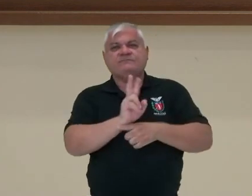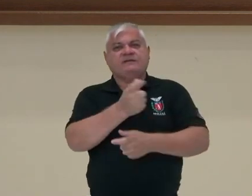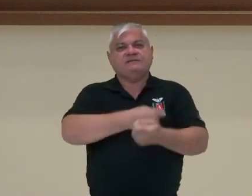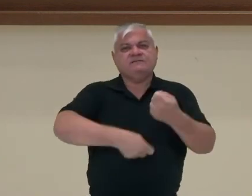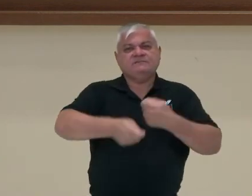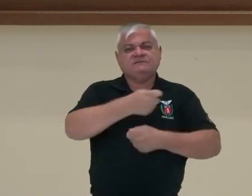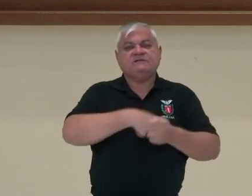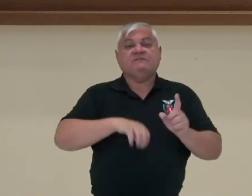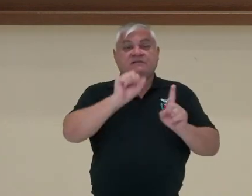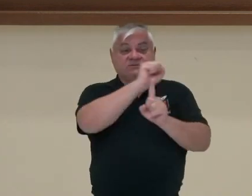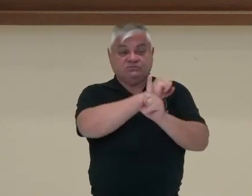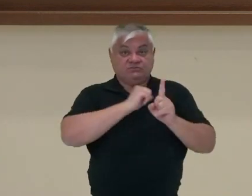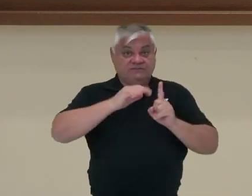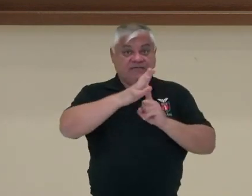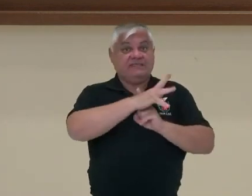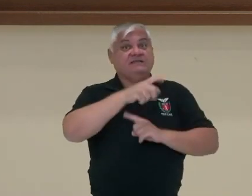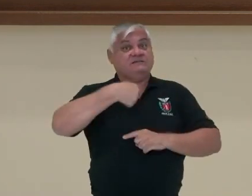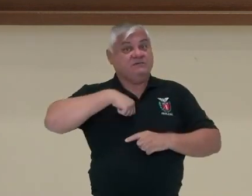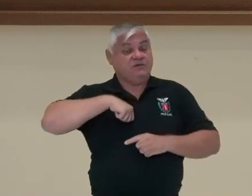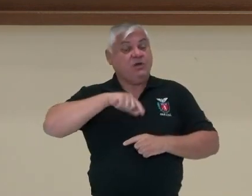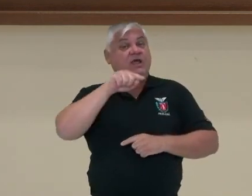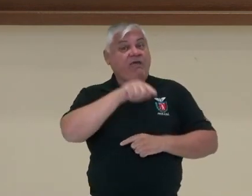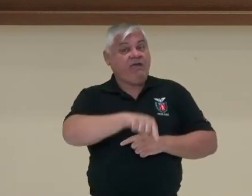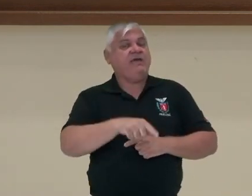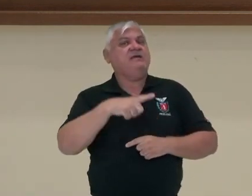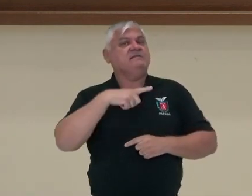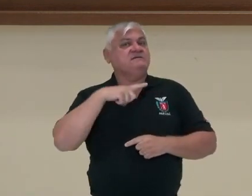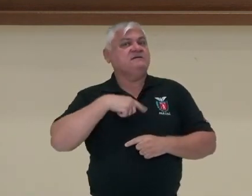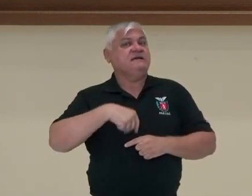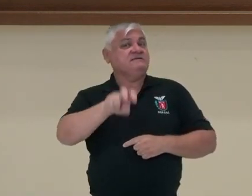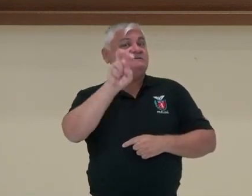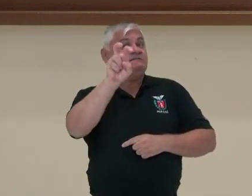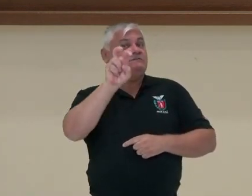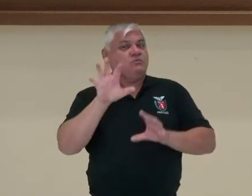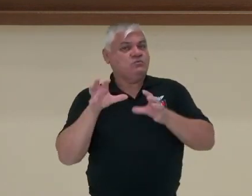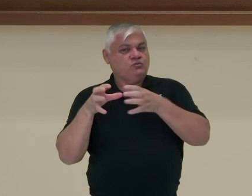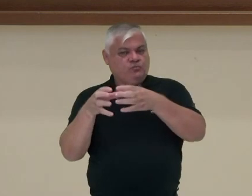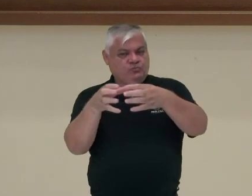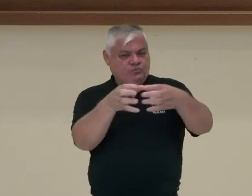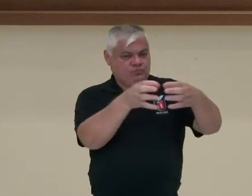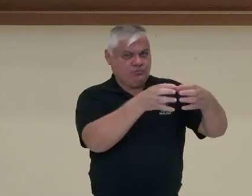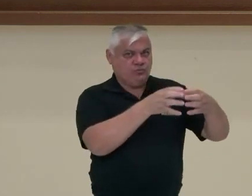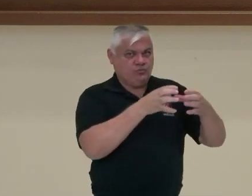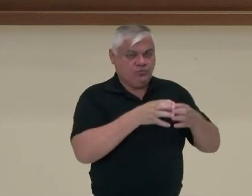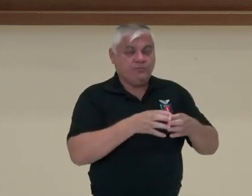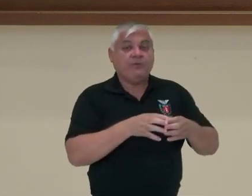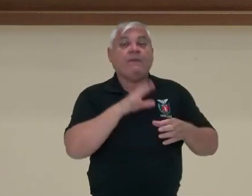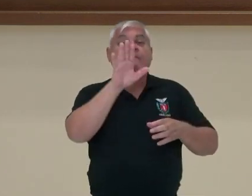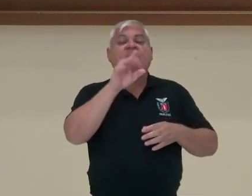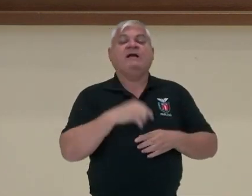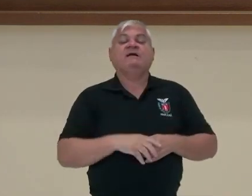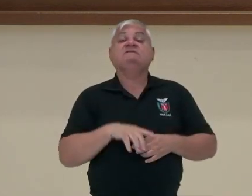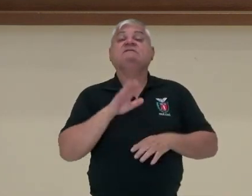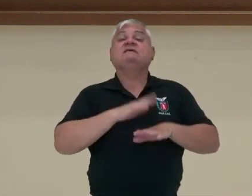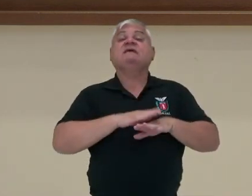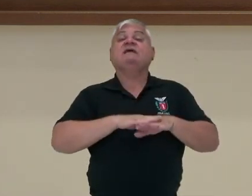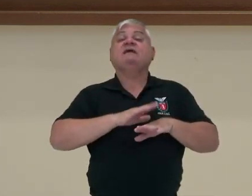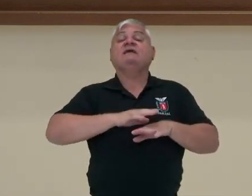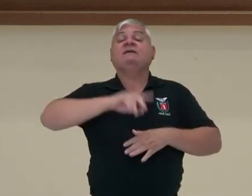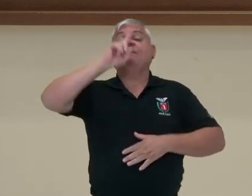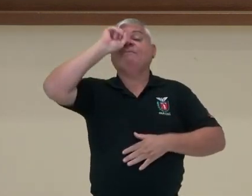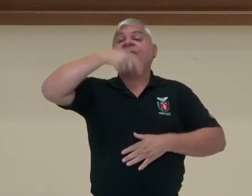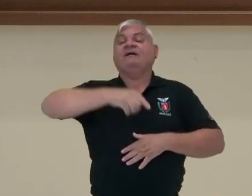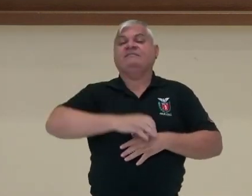Essa sociedade, como a gente viu, era uma sociedade que tinha cinco grupos, mas era comandada por quem?